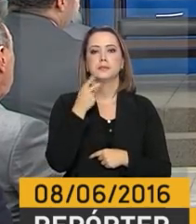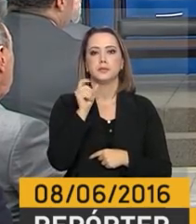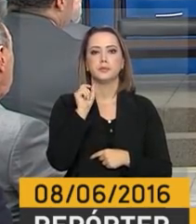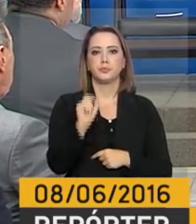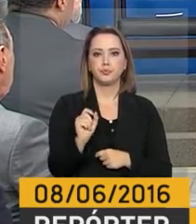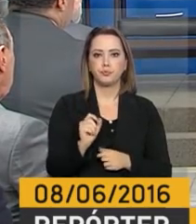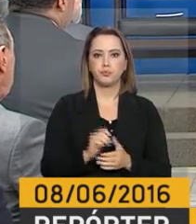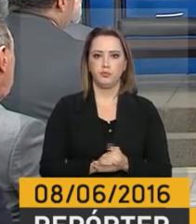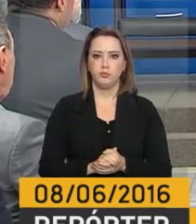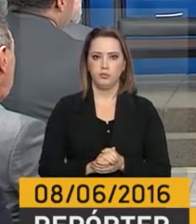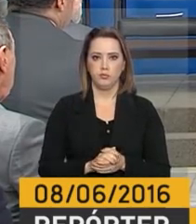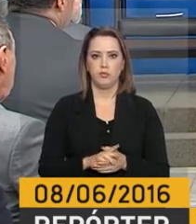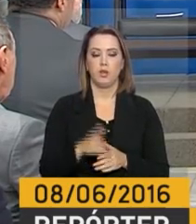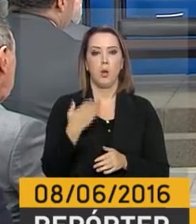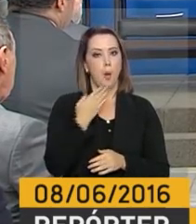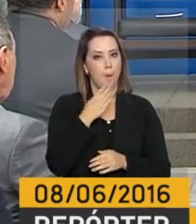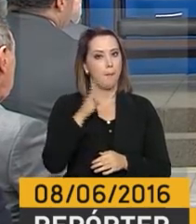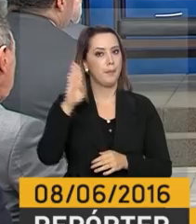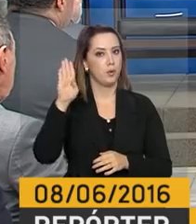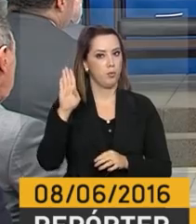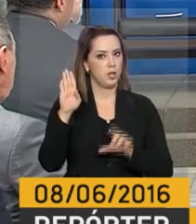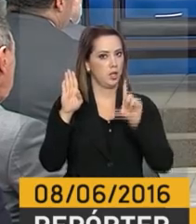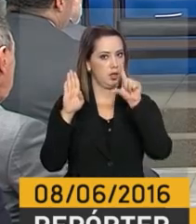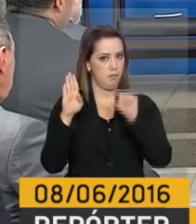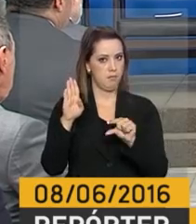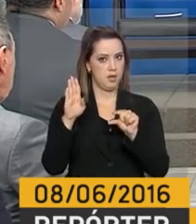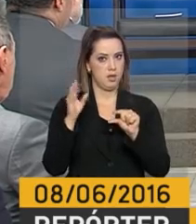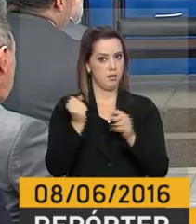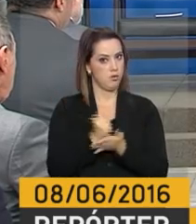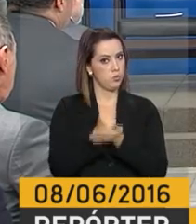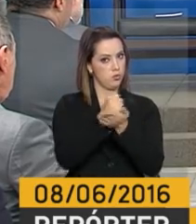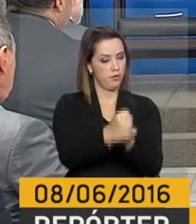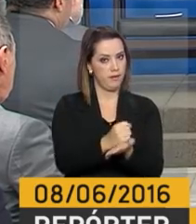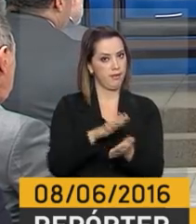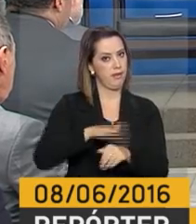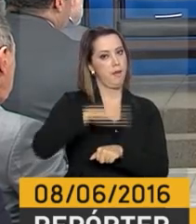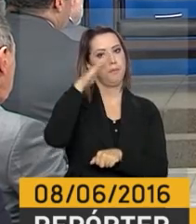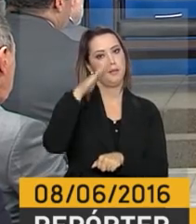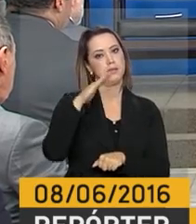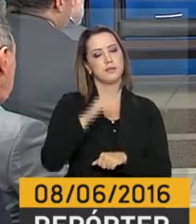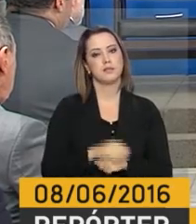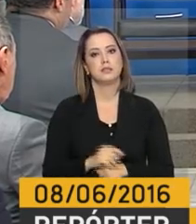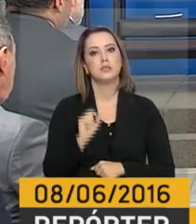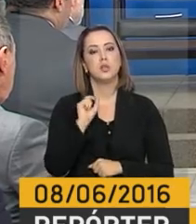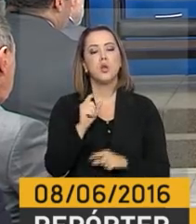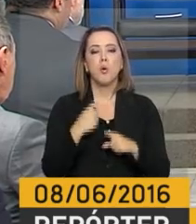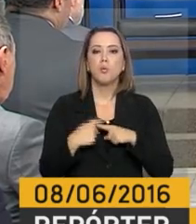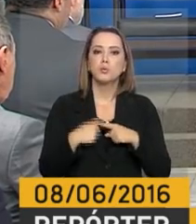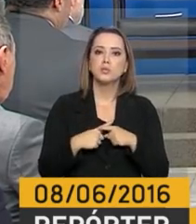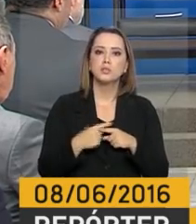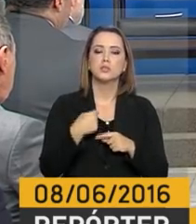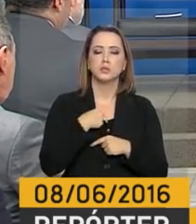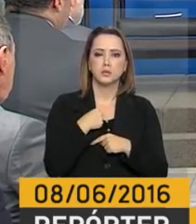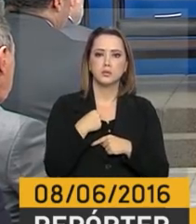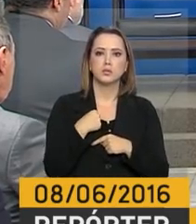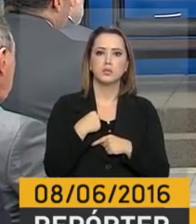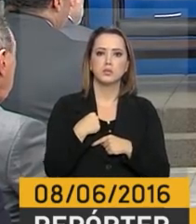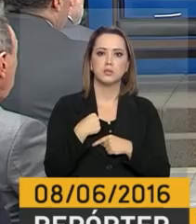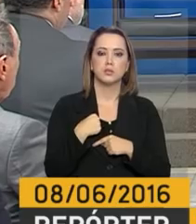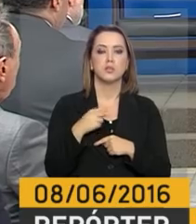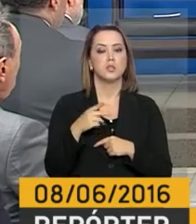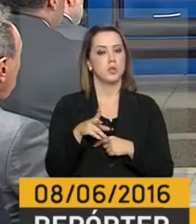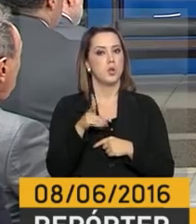né prometer menos e entregar mais portanto eu ah